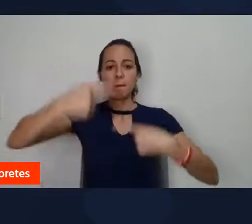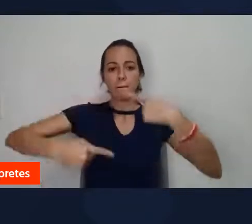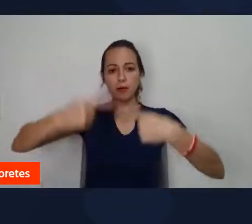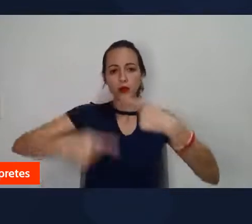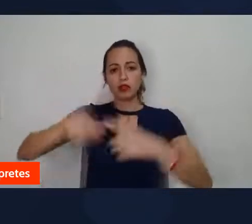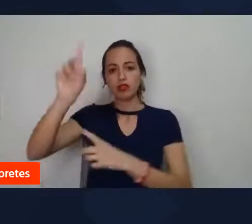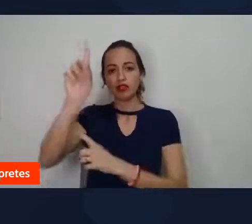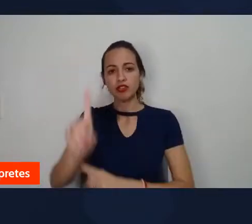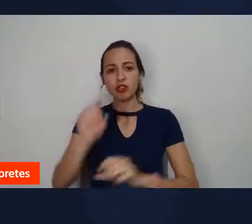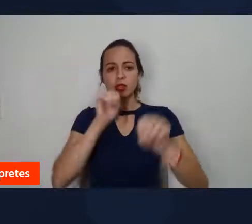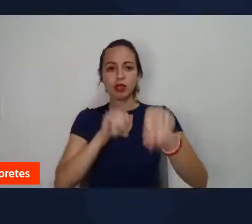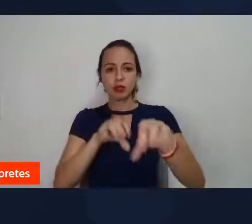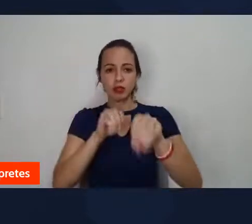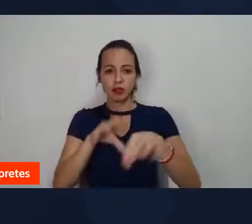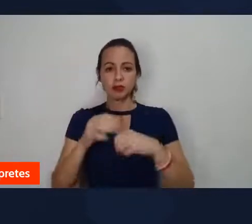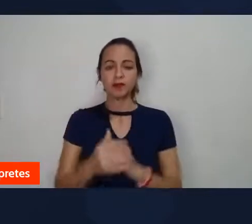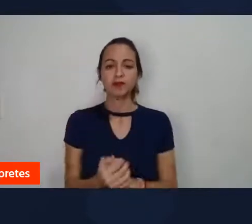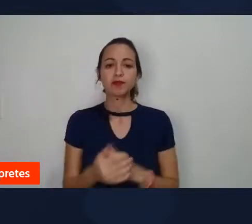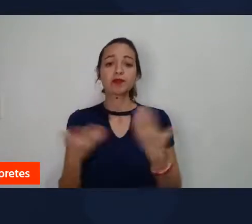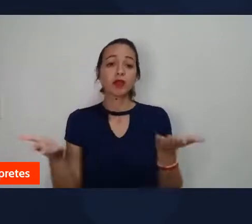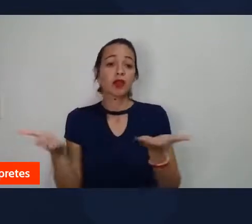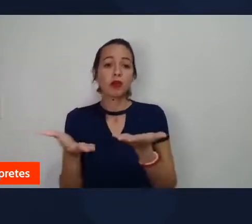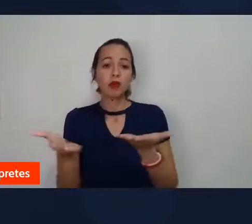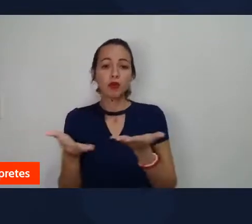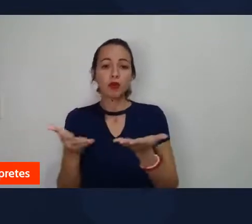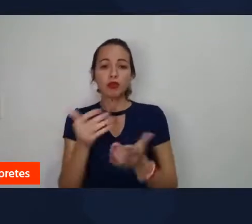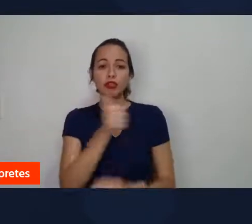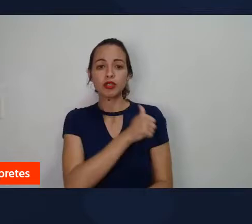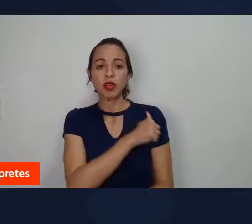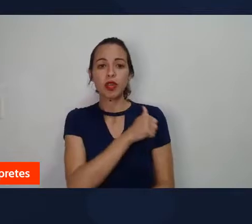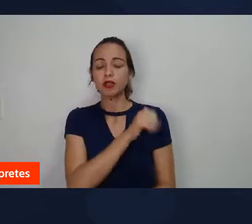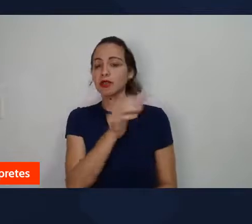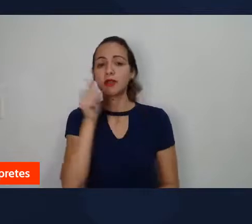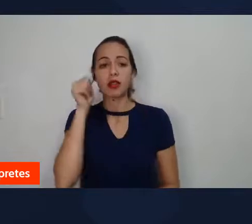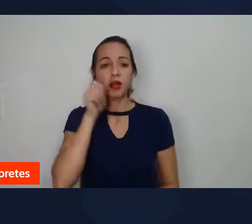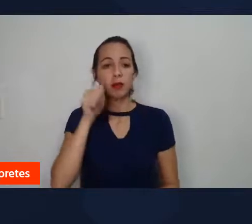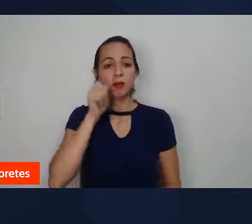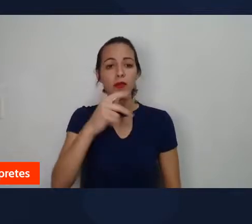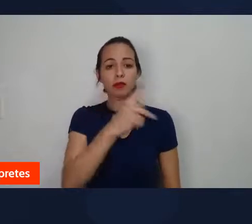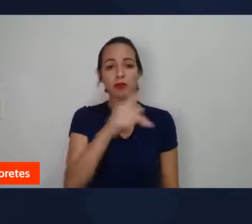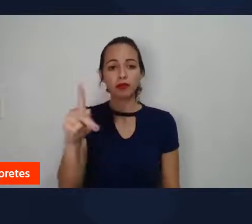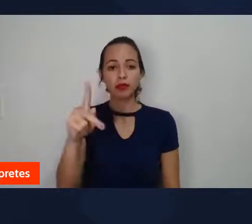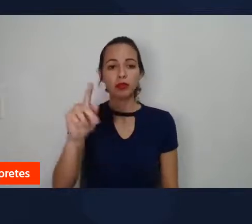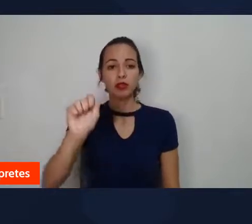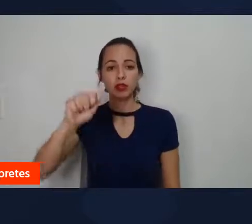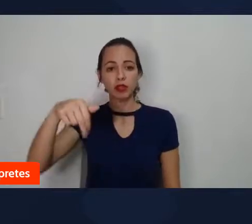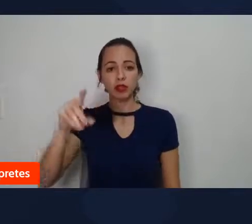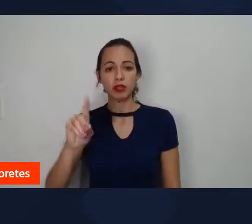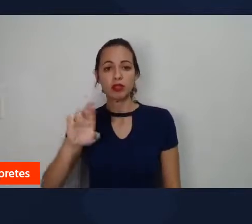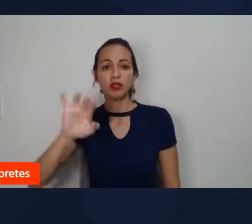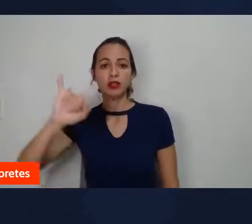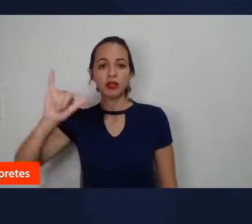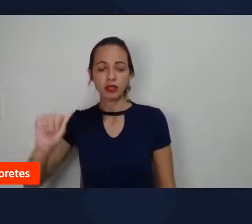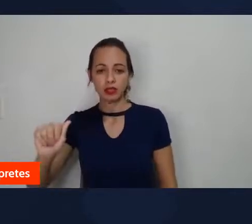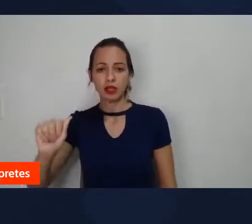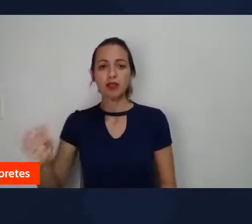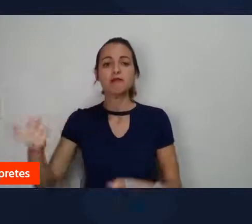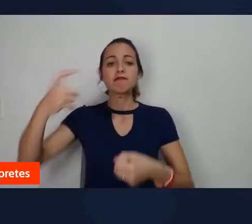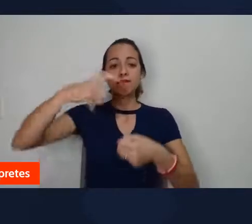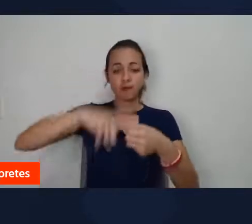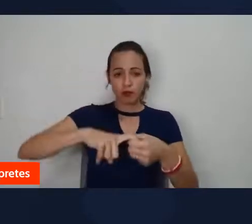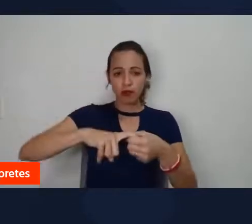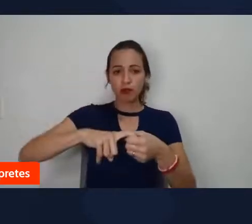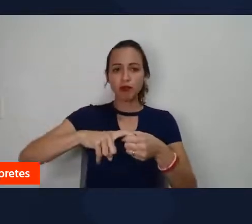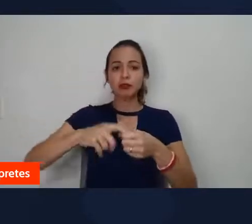à educação. Enquanto a professora Andréa Grijó retorna, né, para a sua fala, né, o encerramento